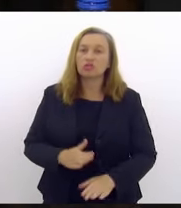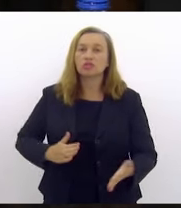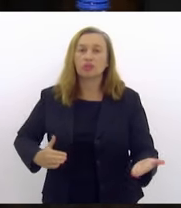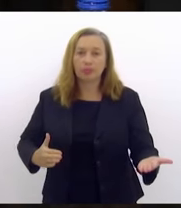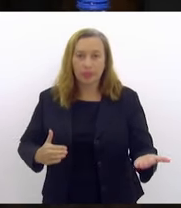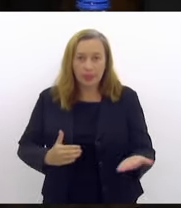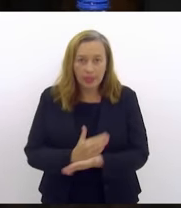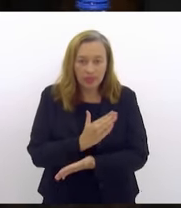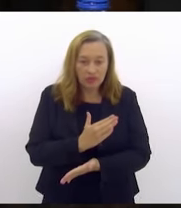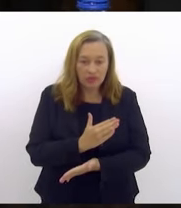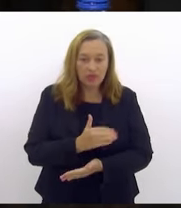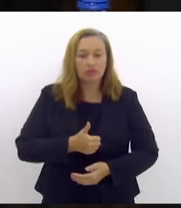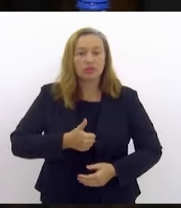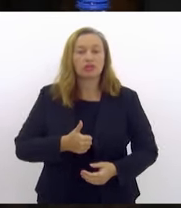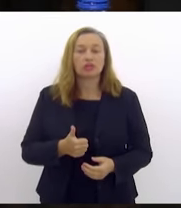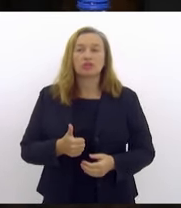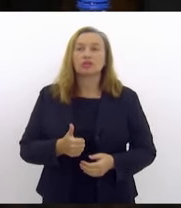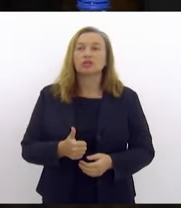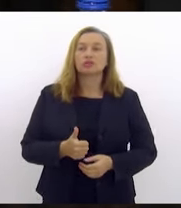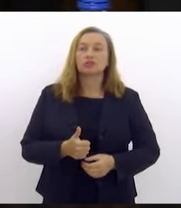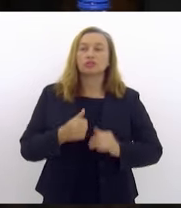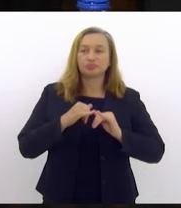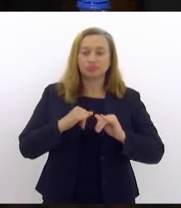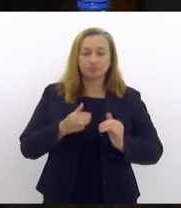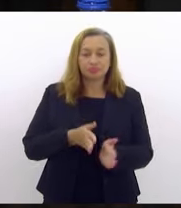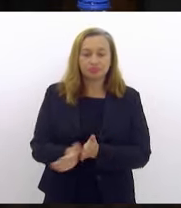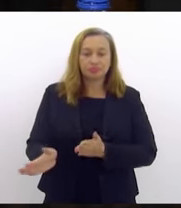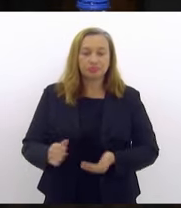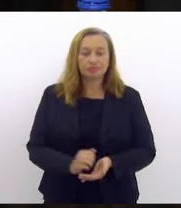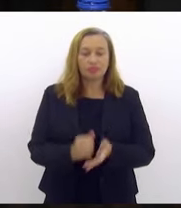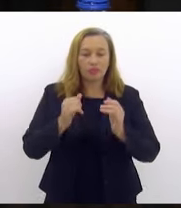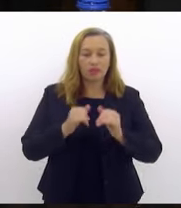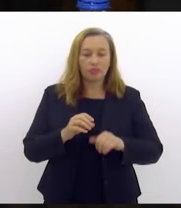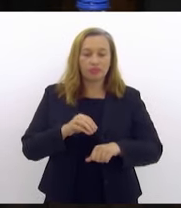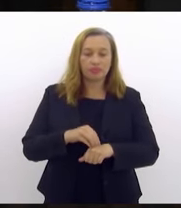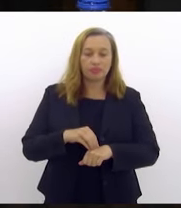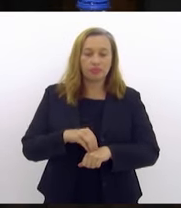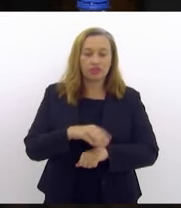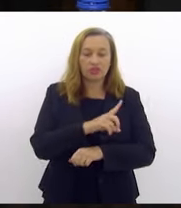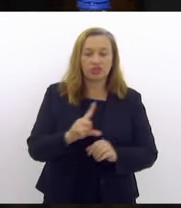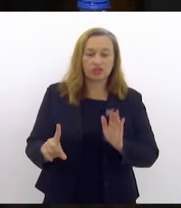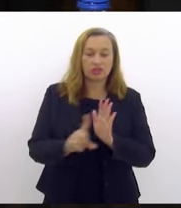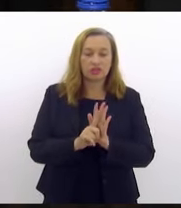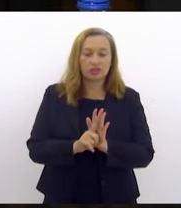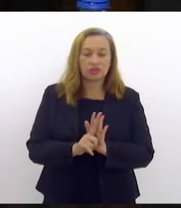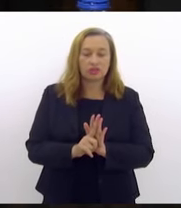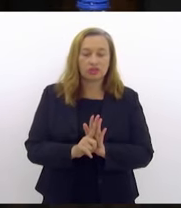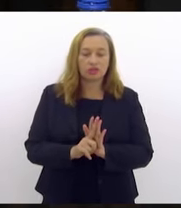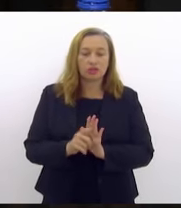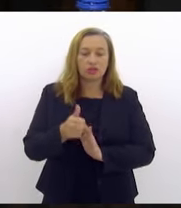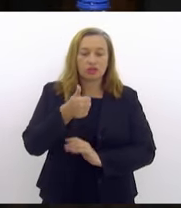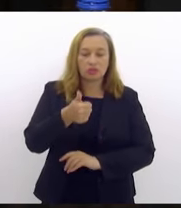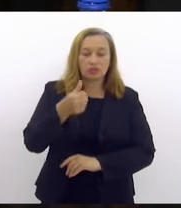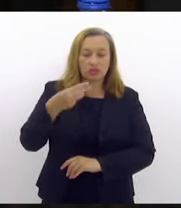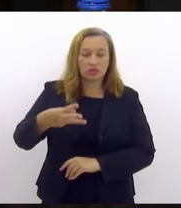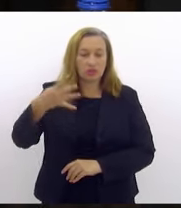permaneçam como estão, aprovado a publicação. Anuncio, indicação legislativa número